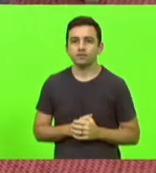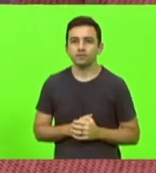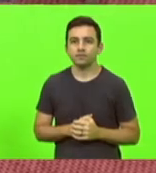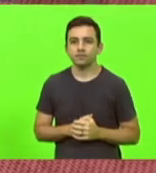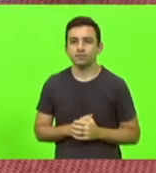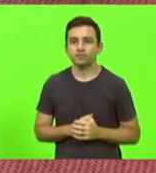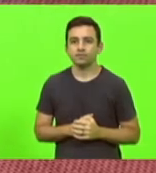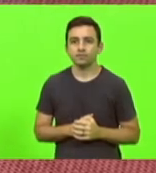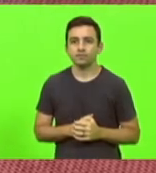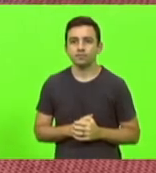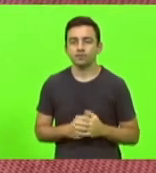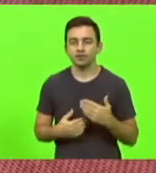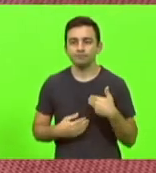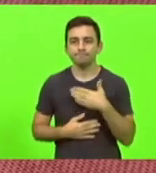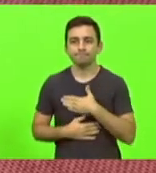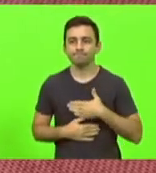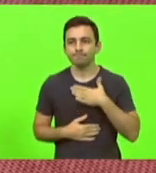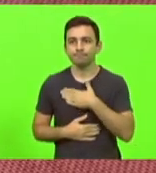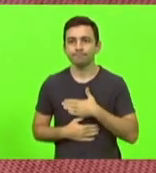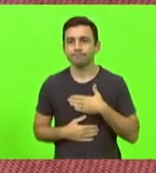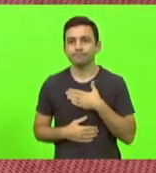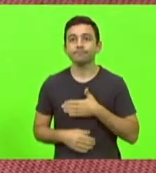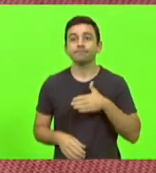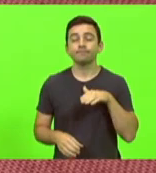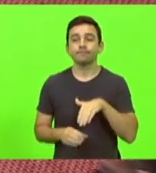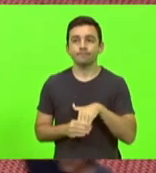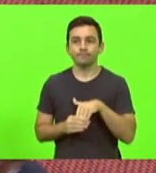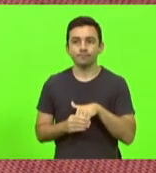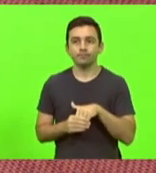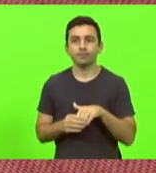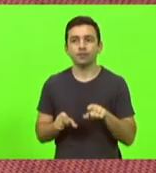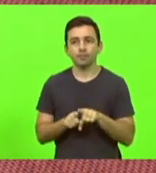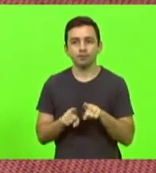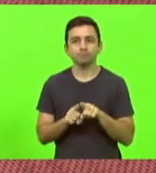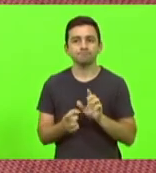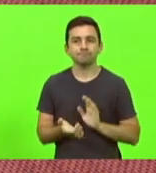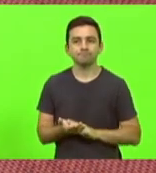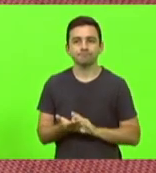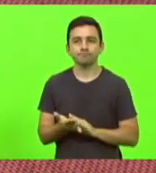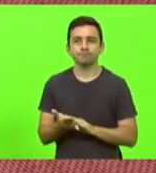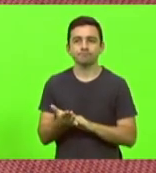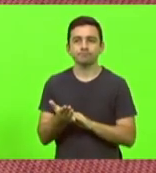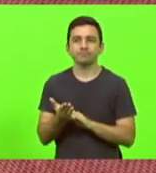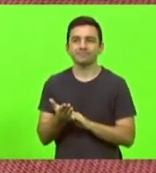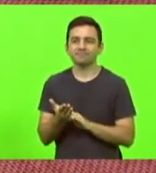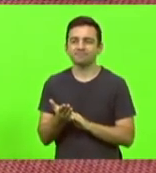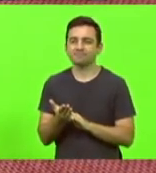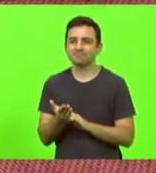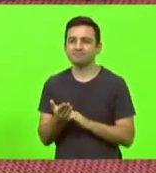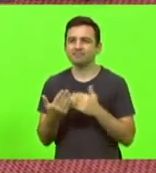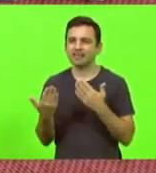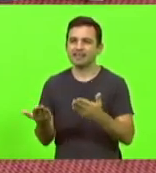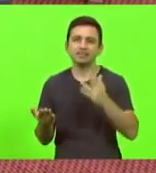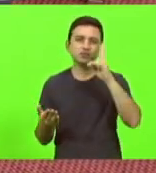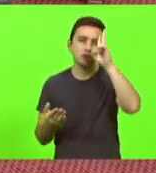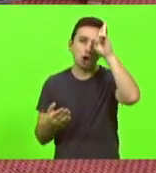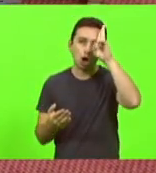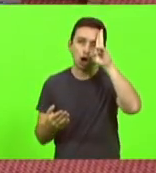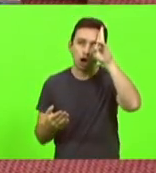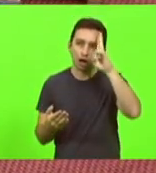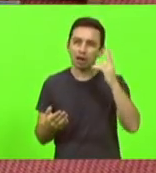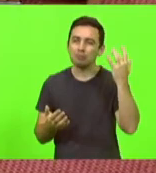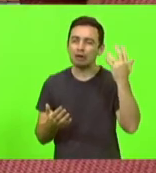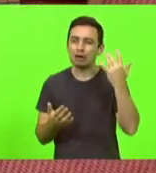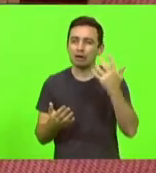É com muito prazer e também aproveitar para parabenizar esse homem que tem uma história dentro do